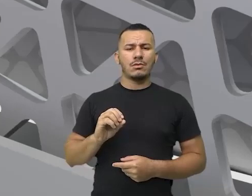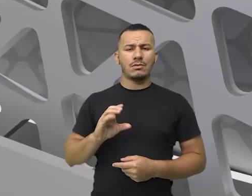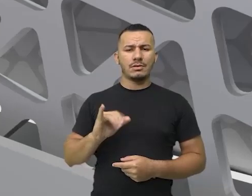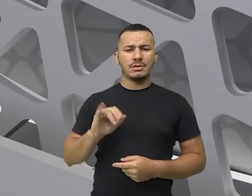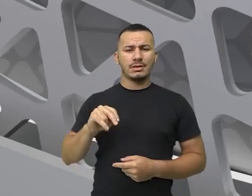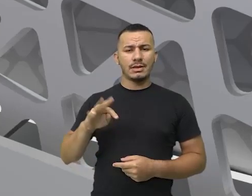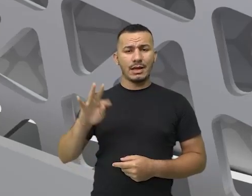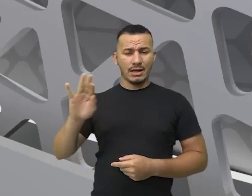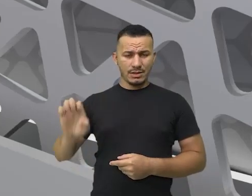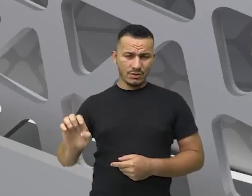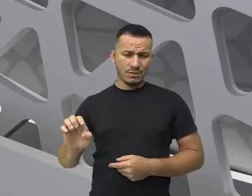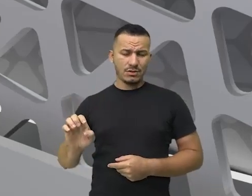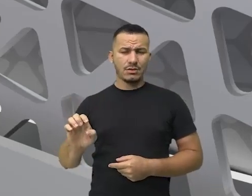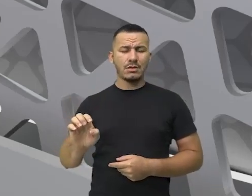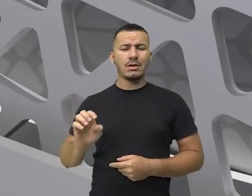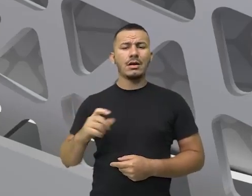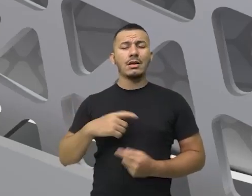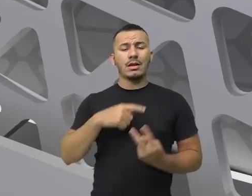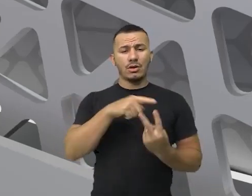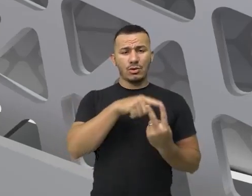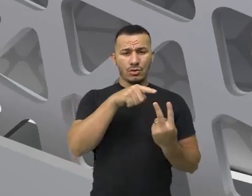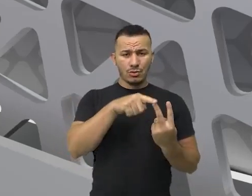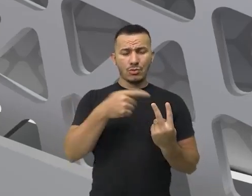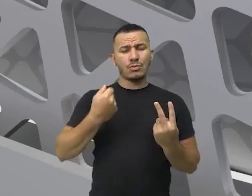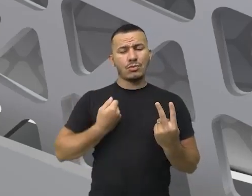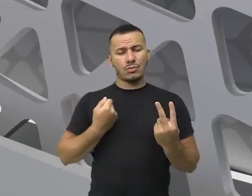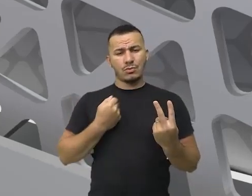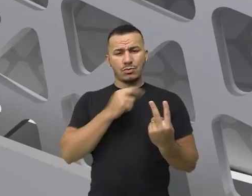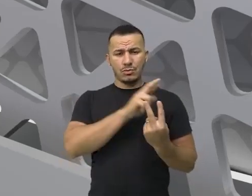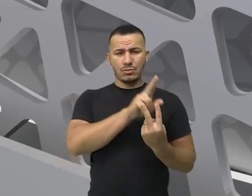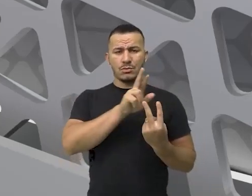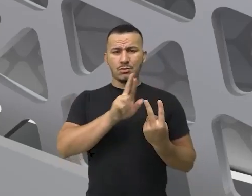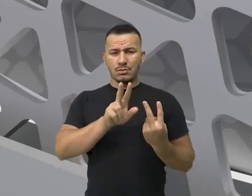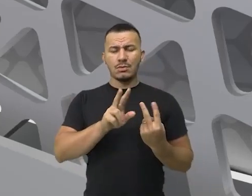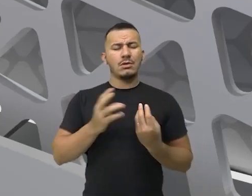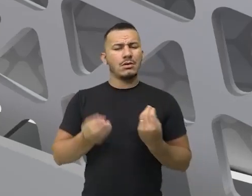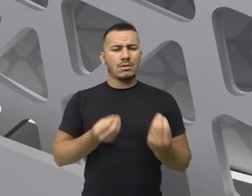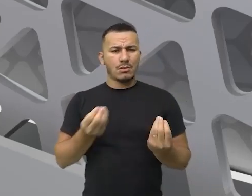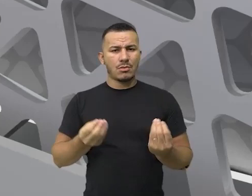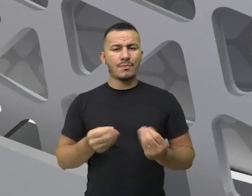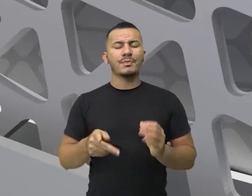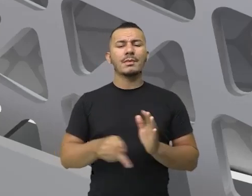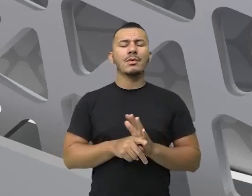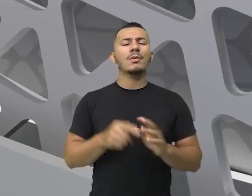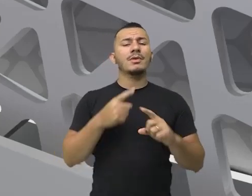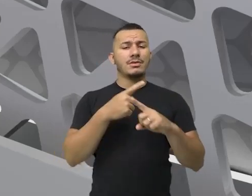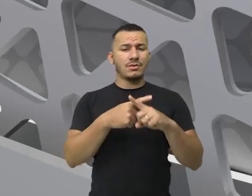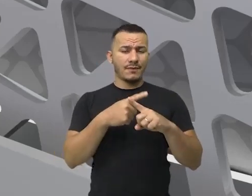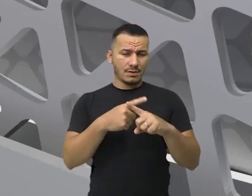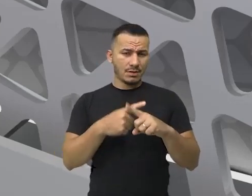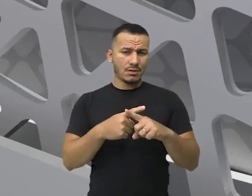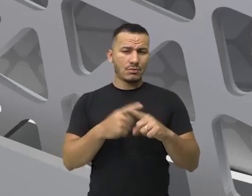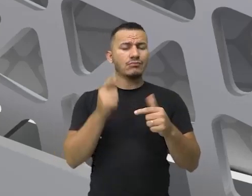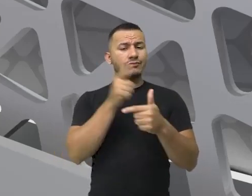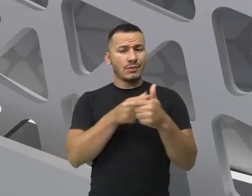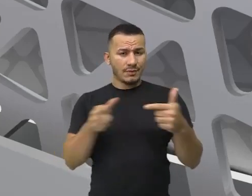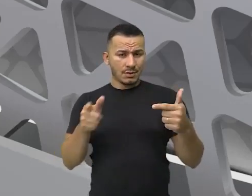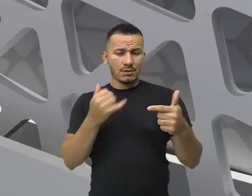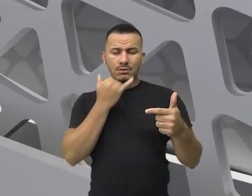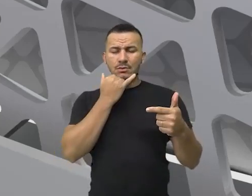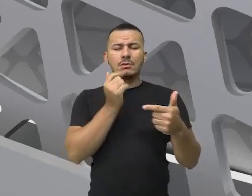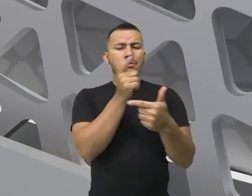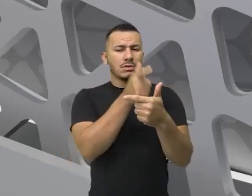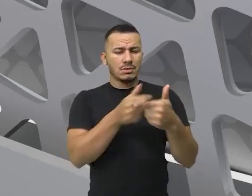números. Como assim, professor, quociente? Pessoal, falou quociente, nós estamos falando de divisão entre dois números, literalmente.